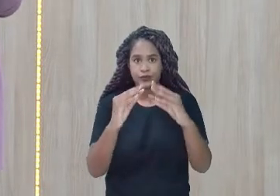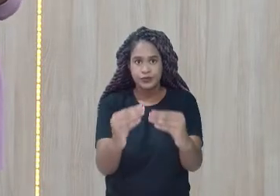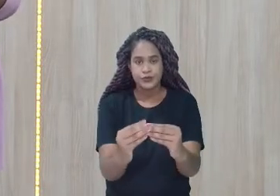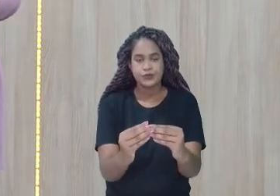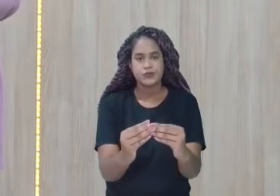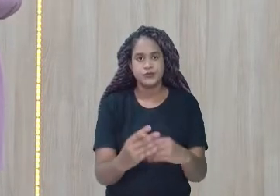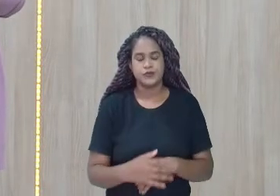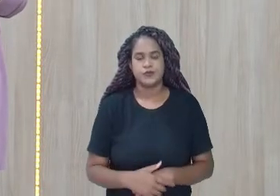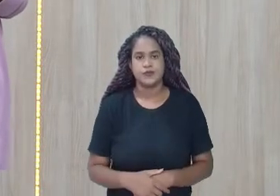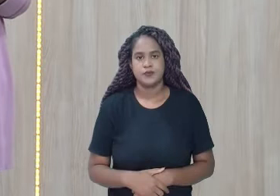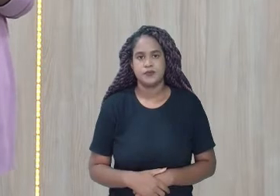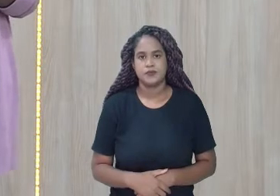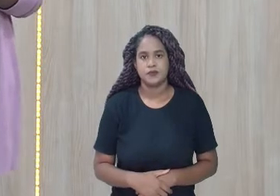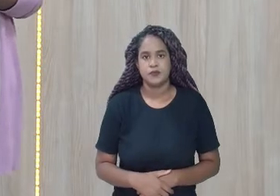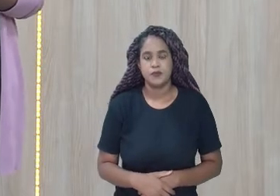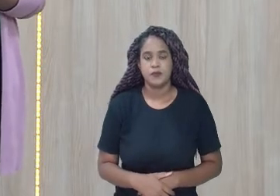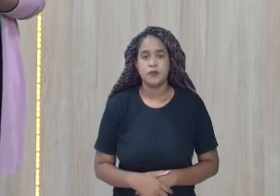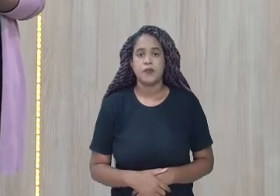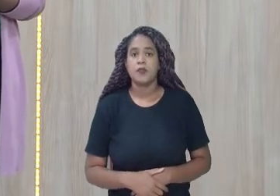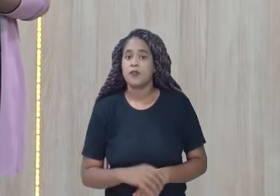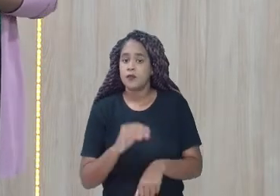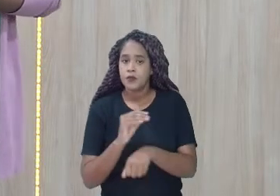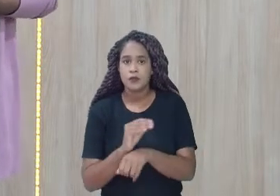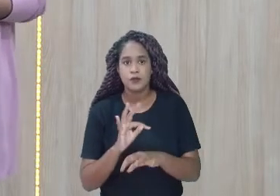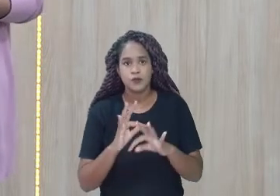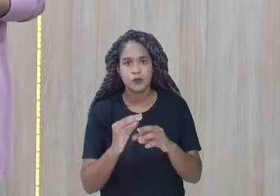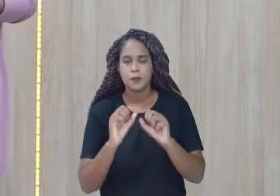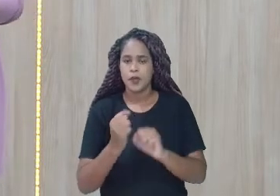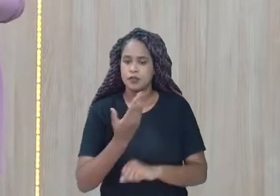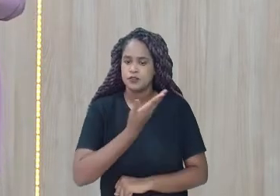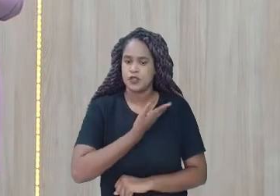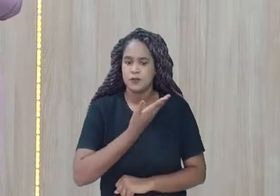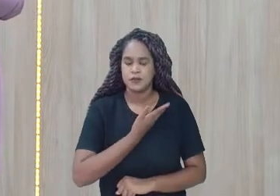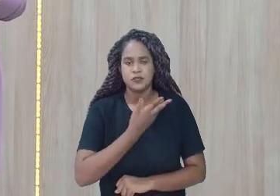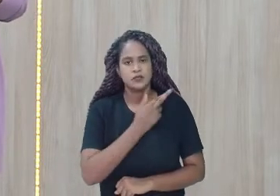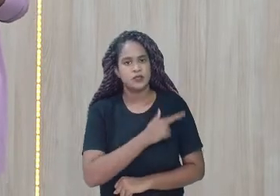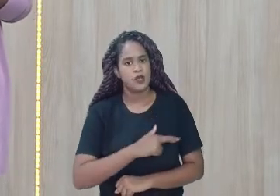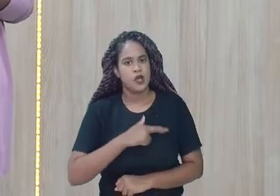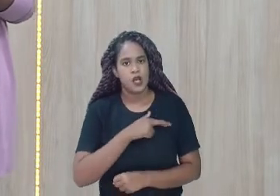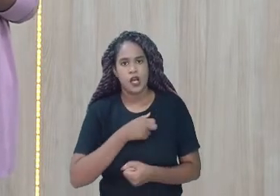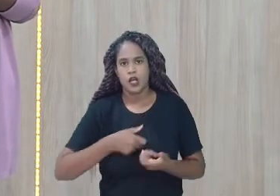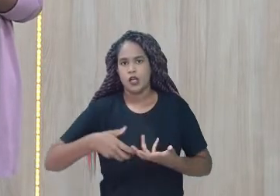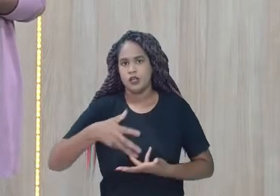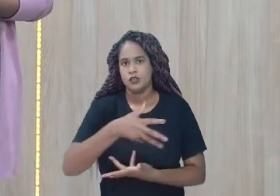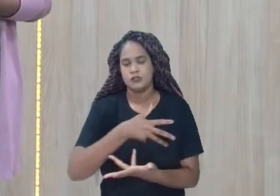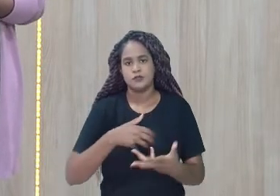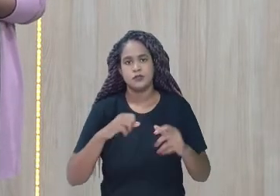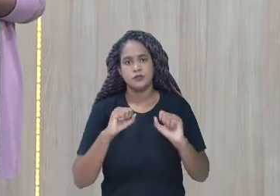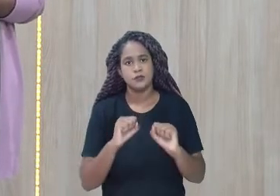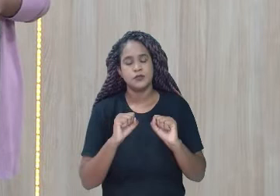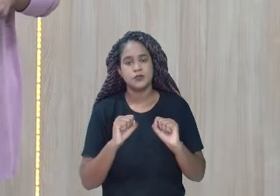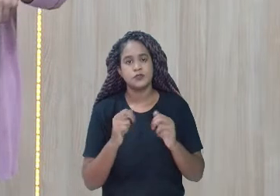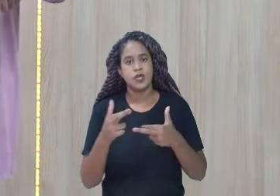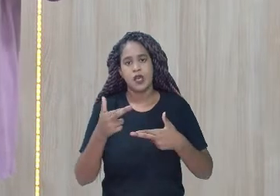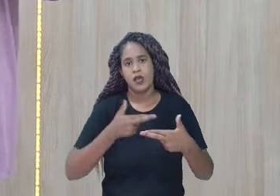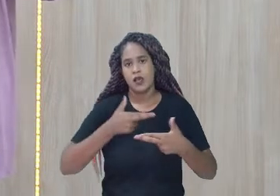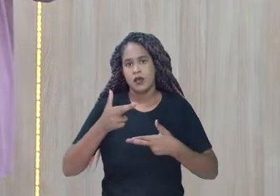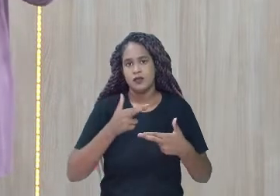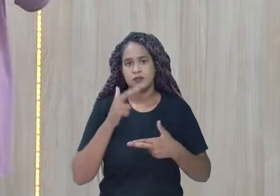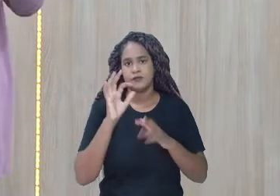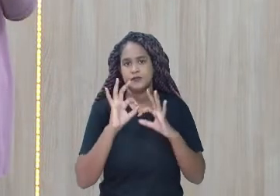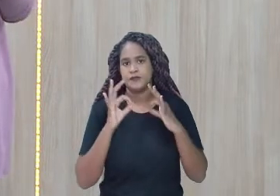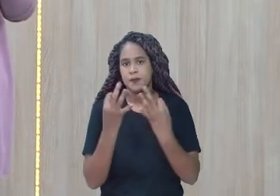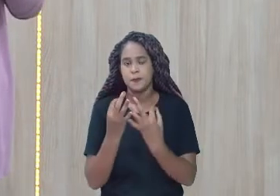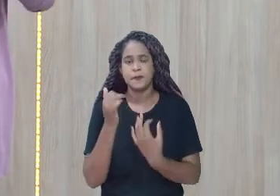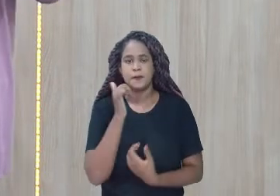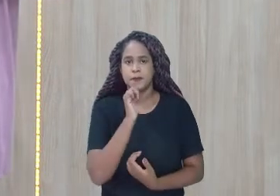precisa de cuidado. Seja ele uma amizade, seja ele um romance, seja a sua relação com os seus pais, com os seus tios, com os